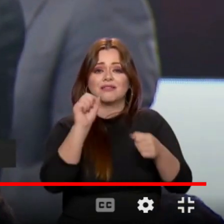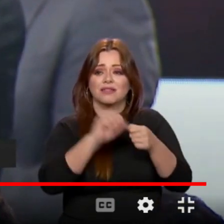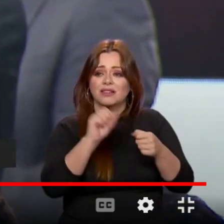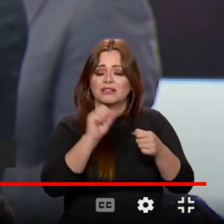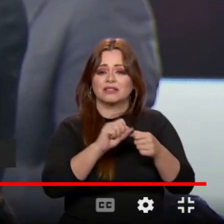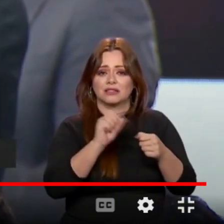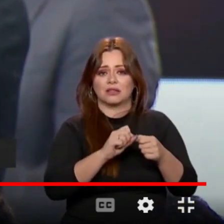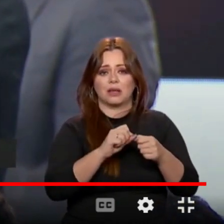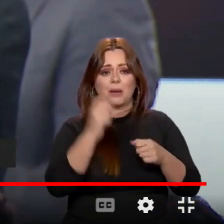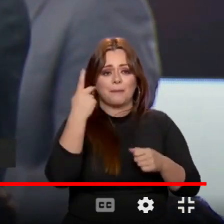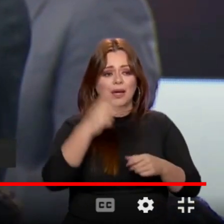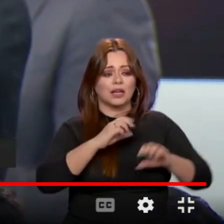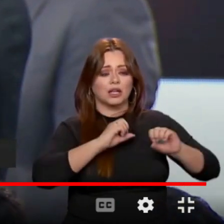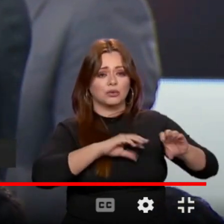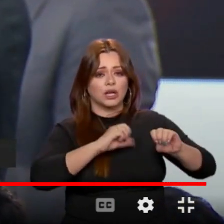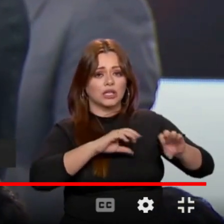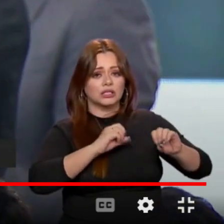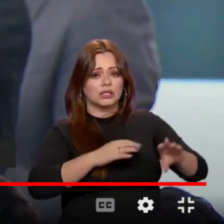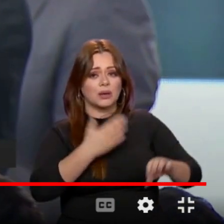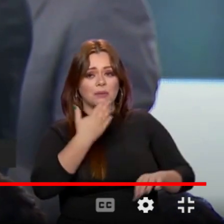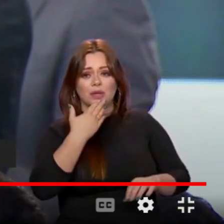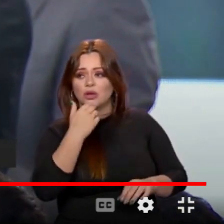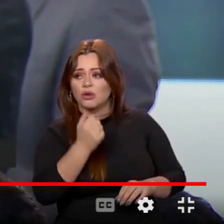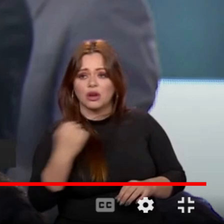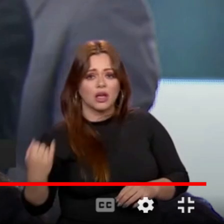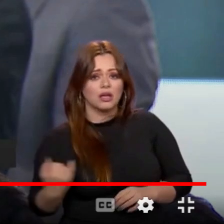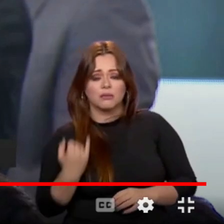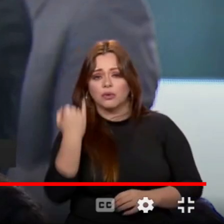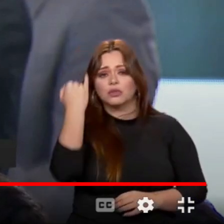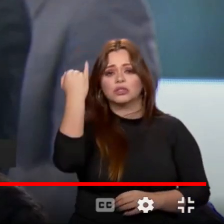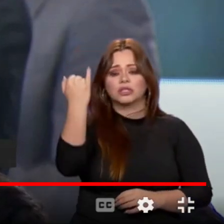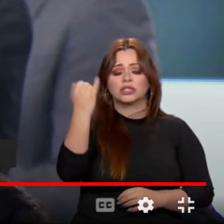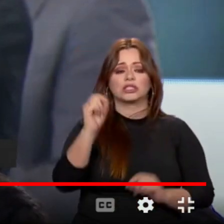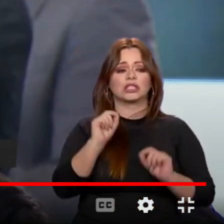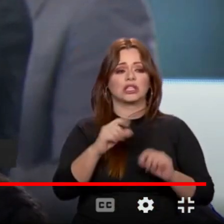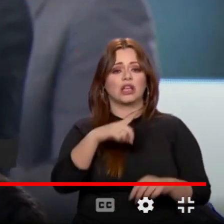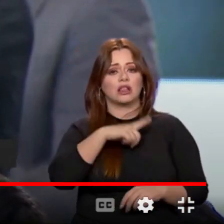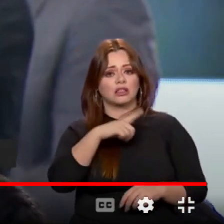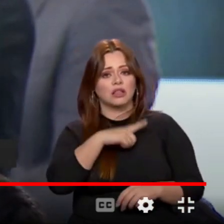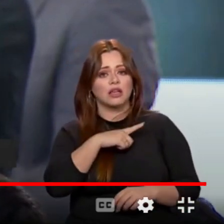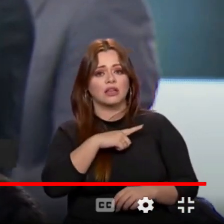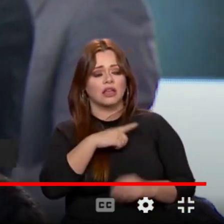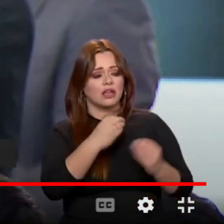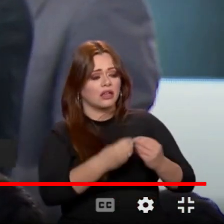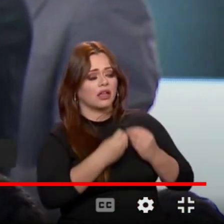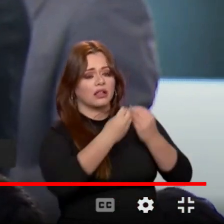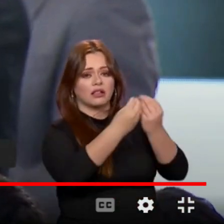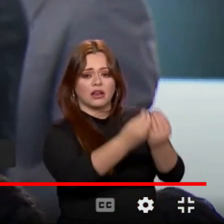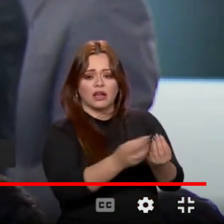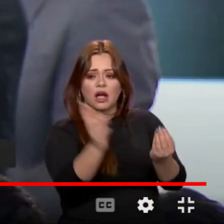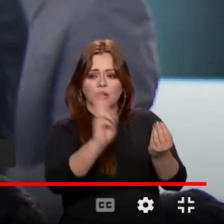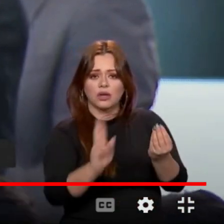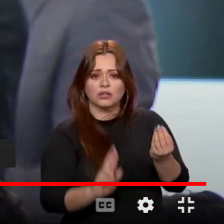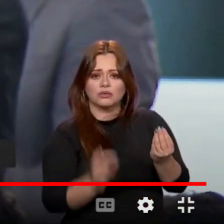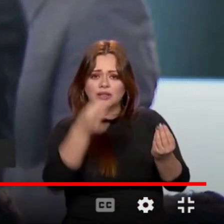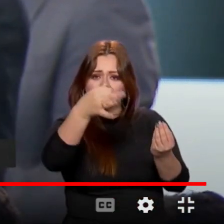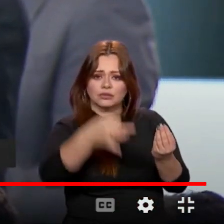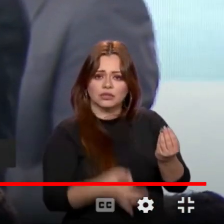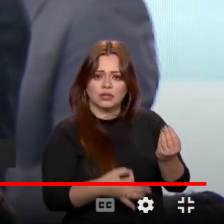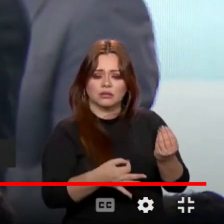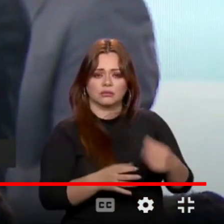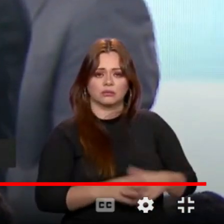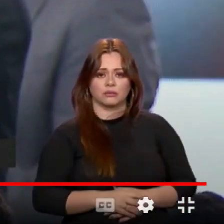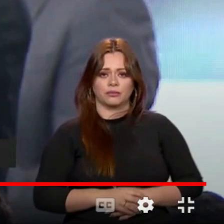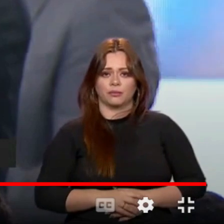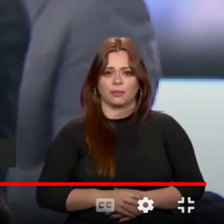feito para que a educação tivesse a importância que ela tem e entregasse os resultados que ela precisa entregar para a nação